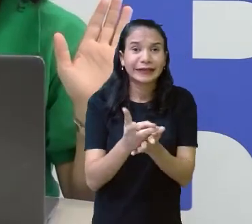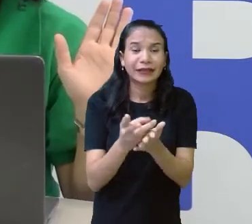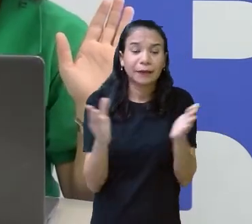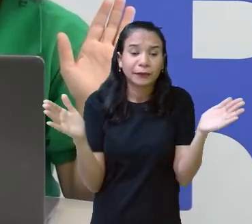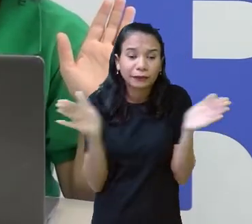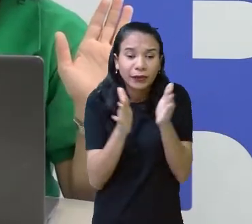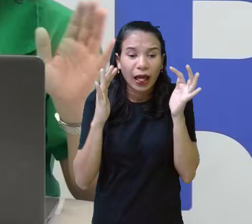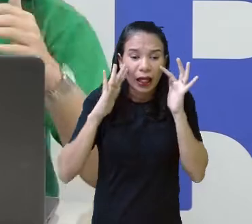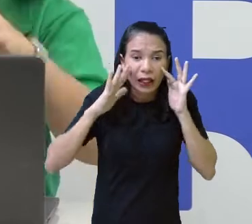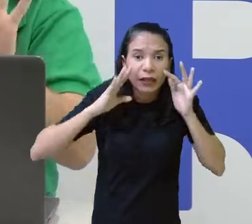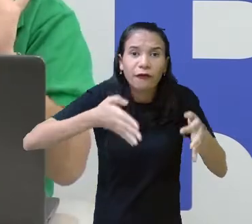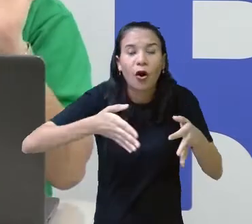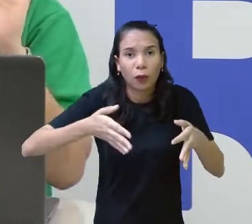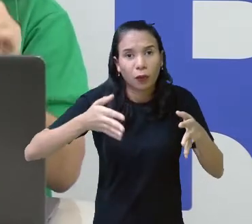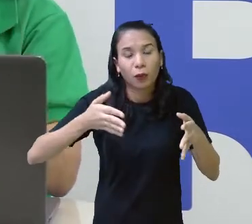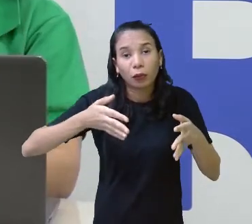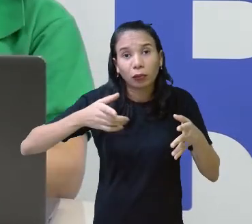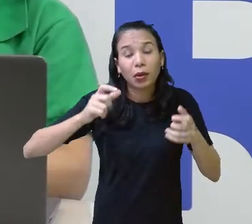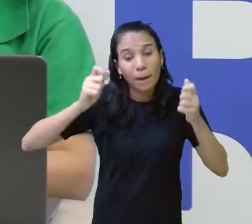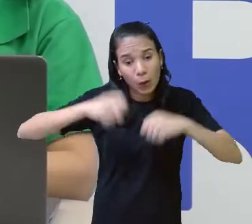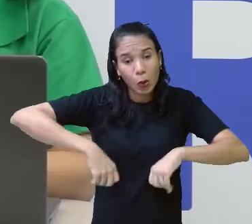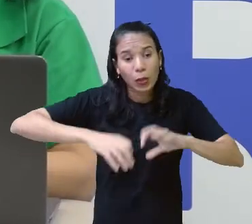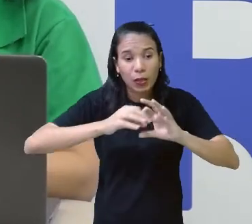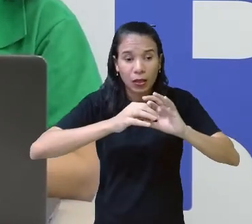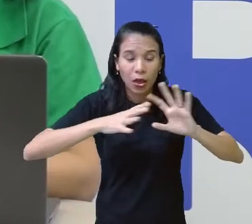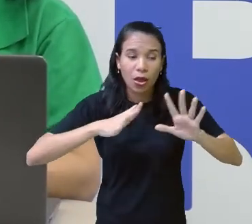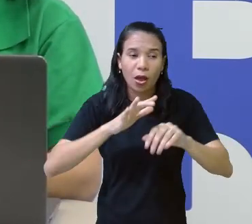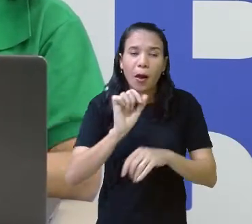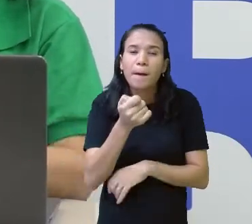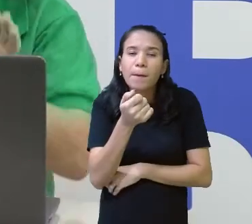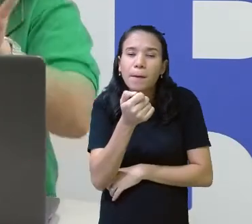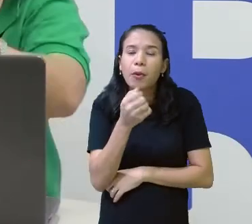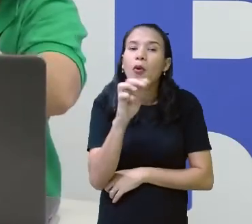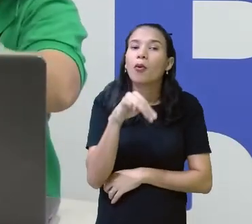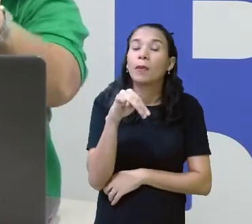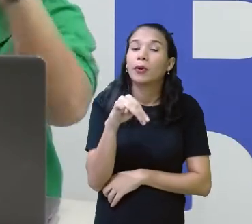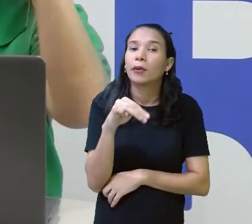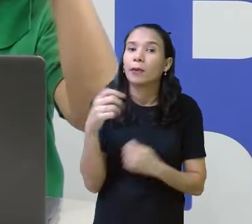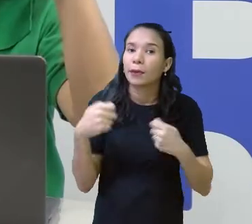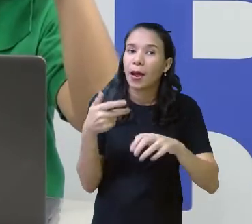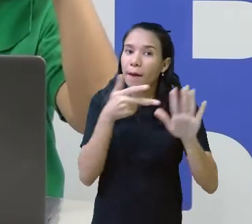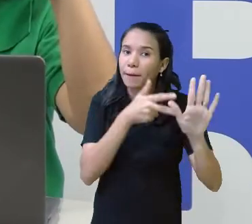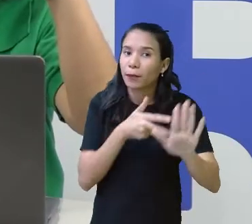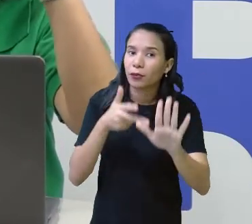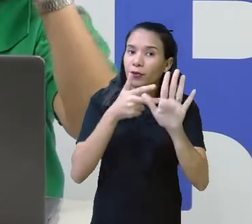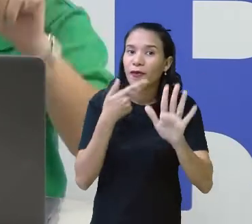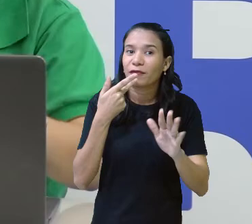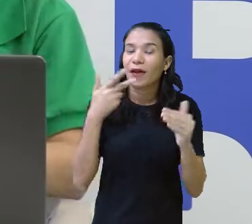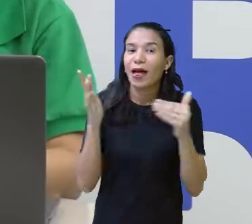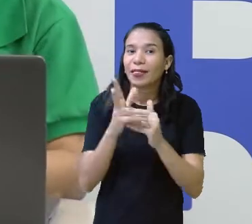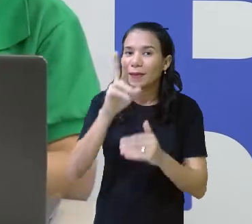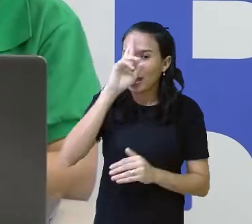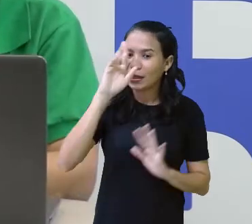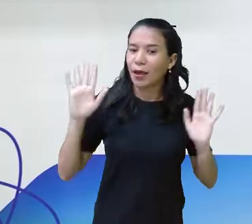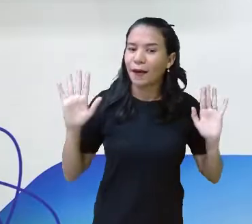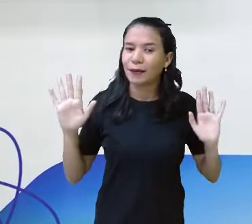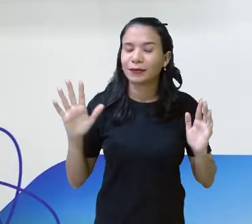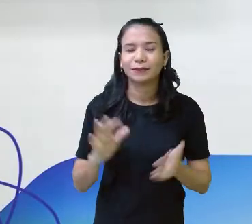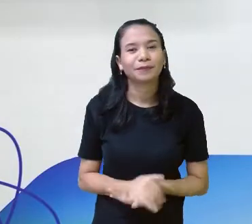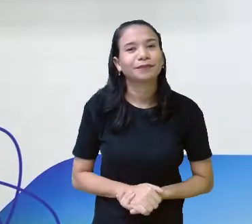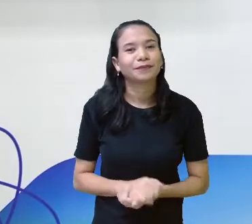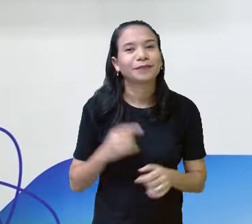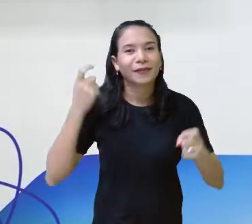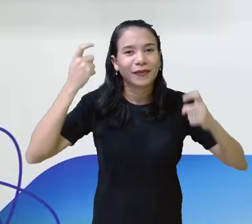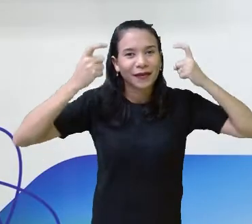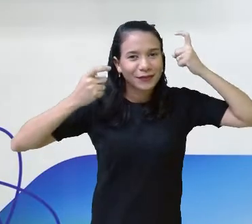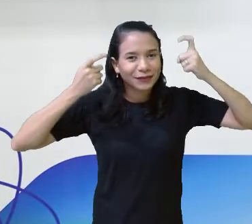muito interessantes, eu posso deixar ela ficar uns minutinhos a mais, desde que a produção me deixe ficar até meio-dia. Mas não se preocupem não, tá